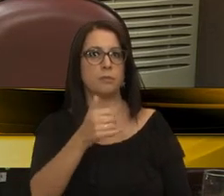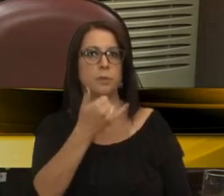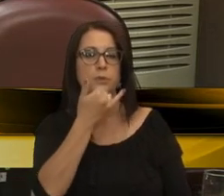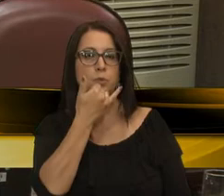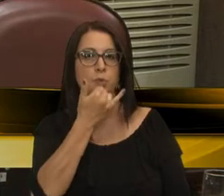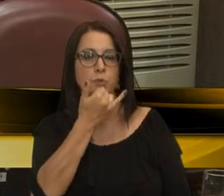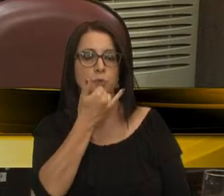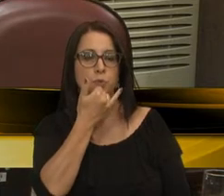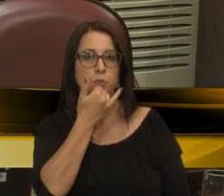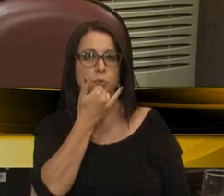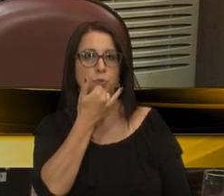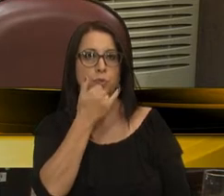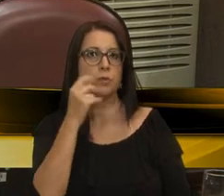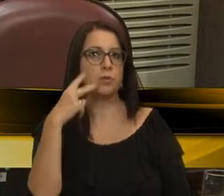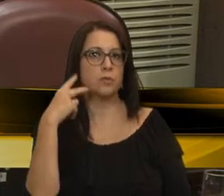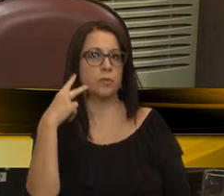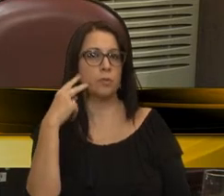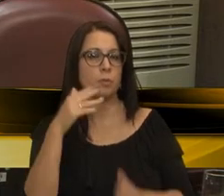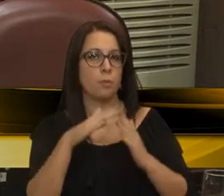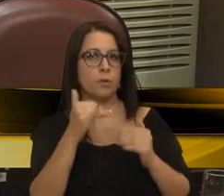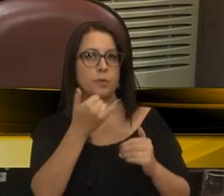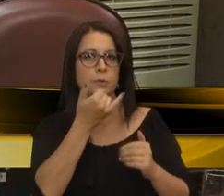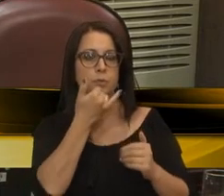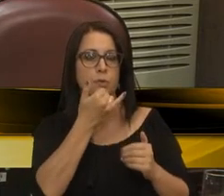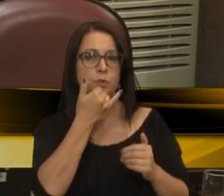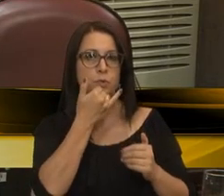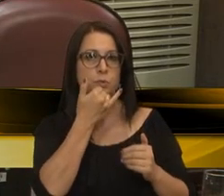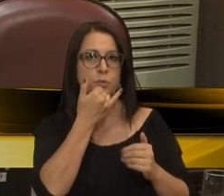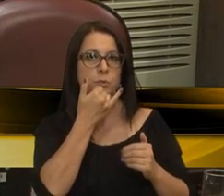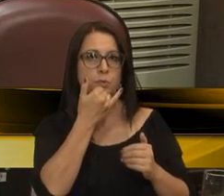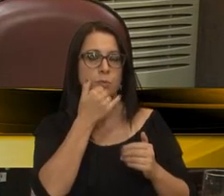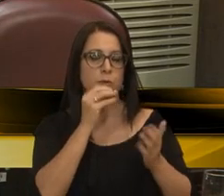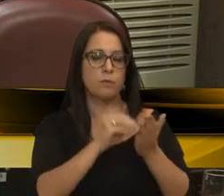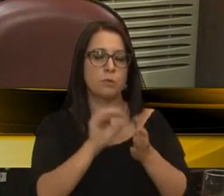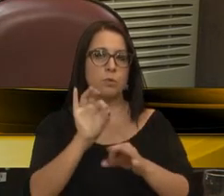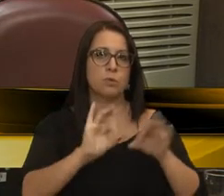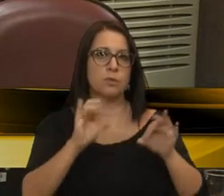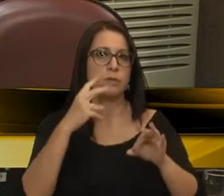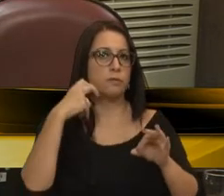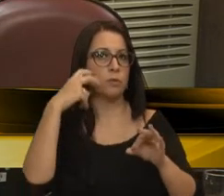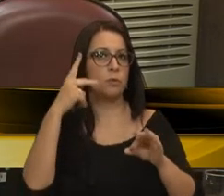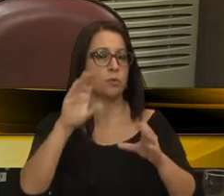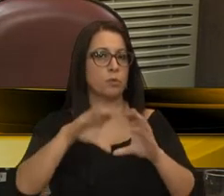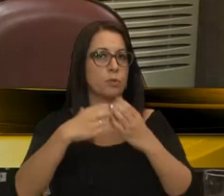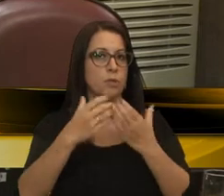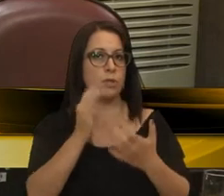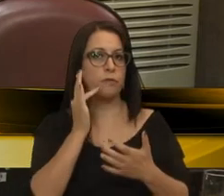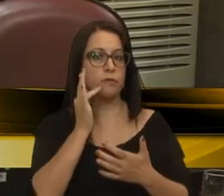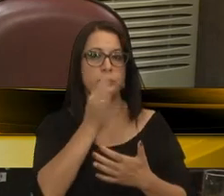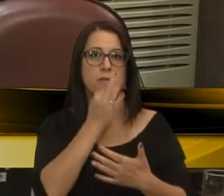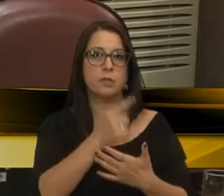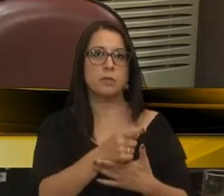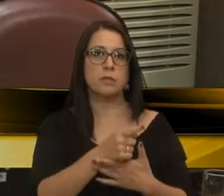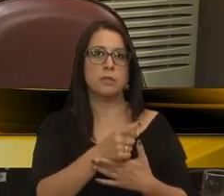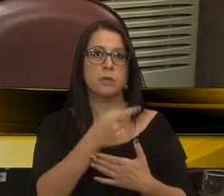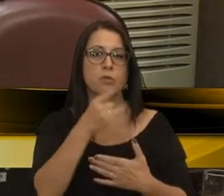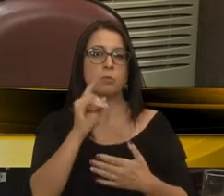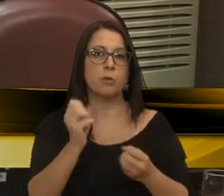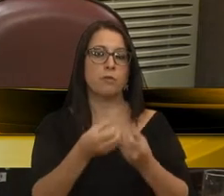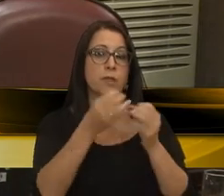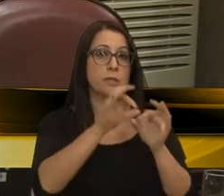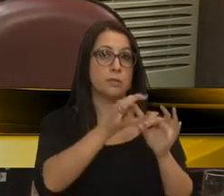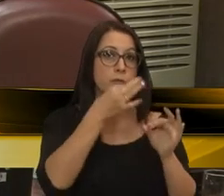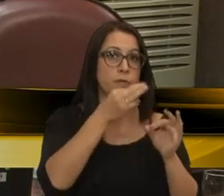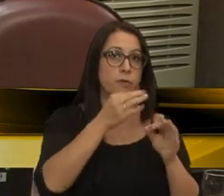desculpa, eu sou vereador e eu posso pedir isso, desculpa pela desorganização e a vergonha que a tua comunidade de Forqueta, que na última festa da